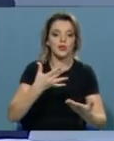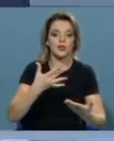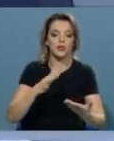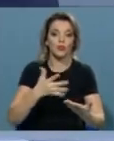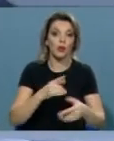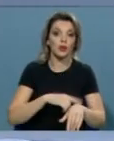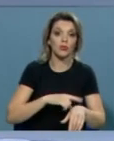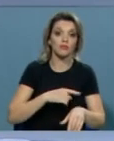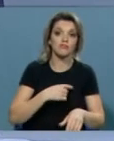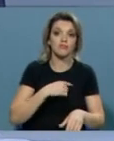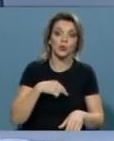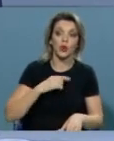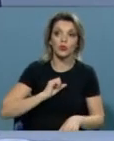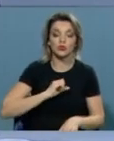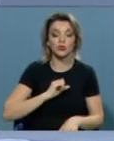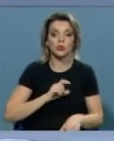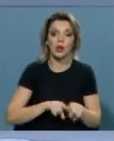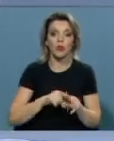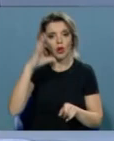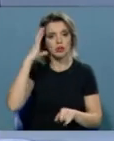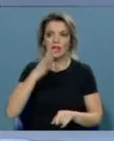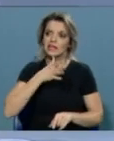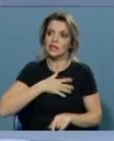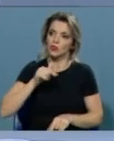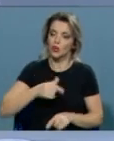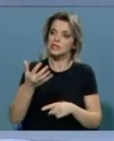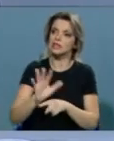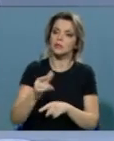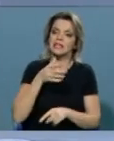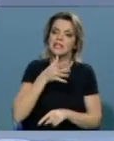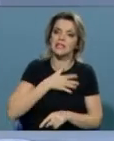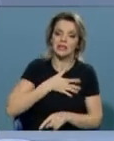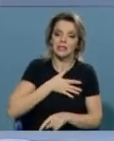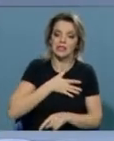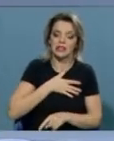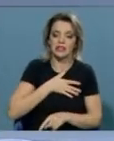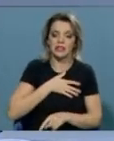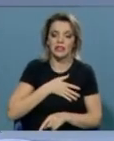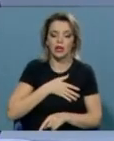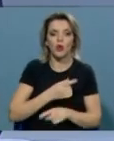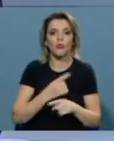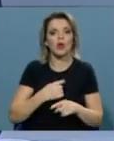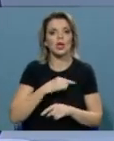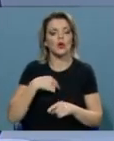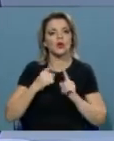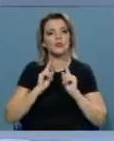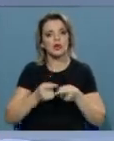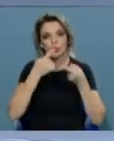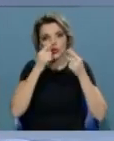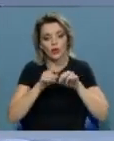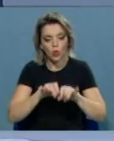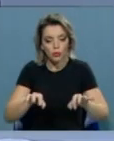da nossa veja se é com outro lado explique o mojo demolir como exemplo super entender como que nos na reiniciamos o